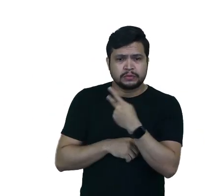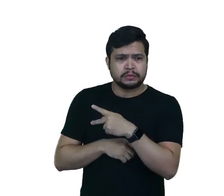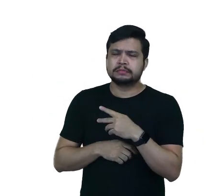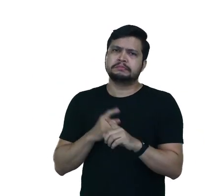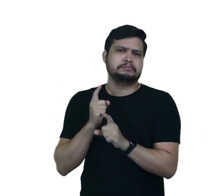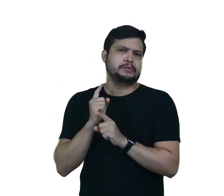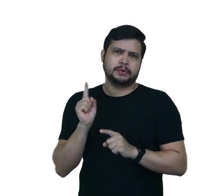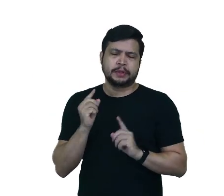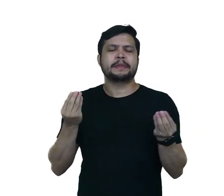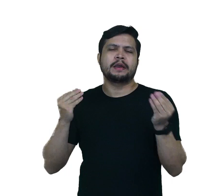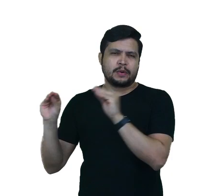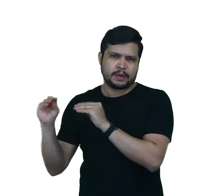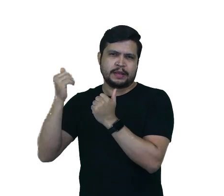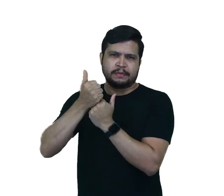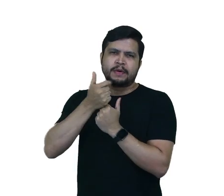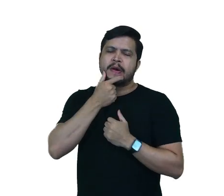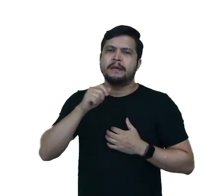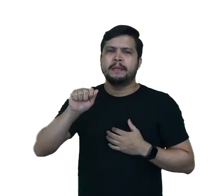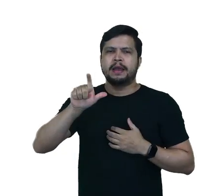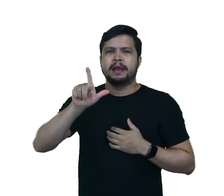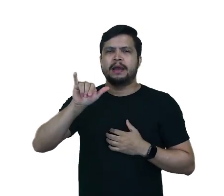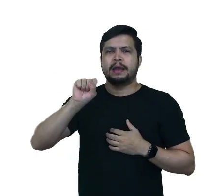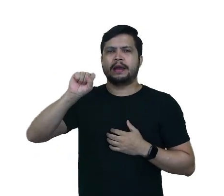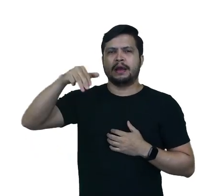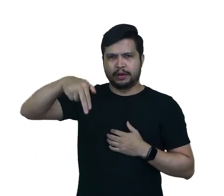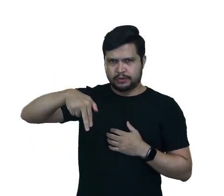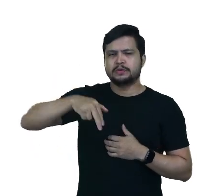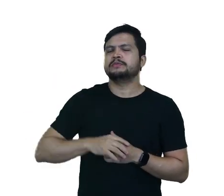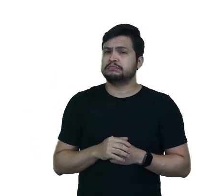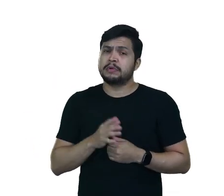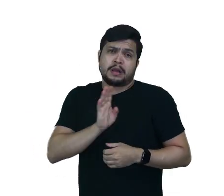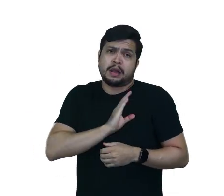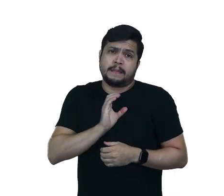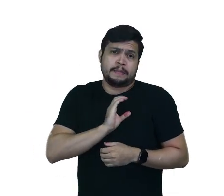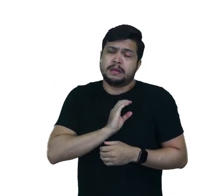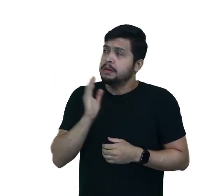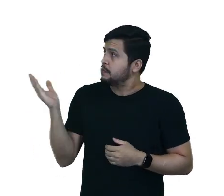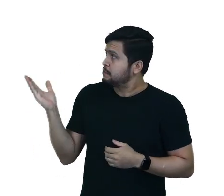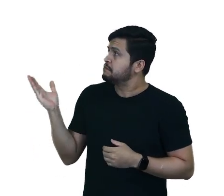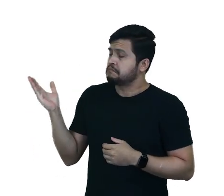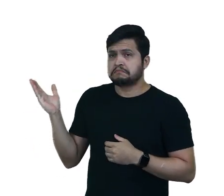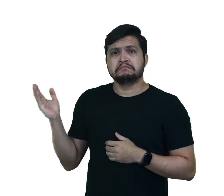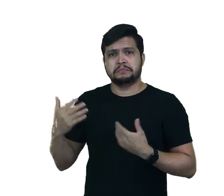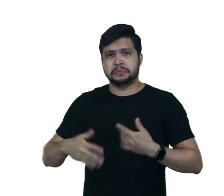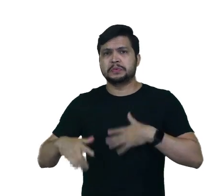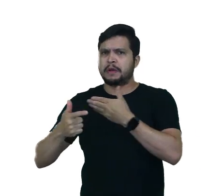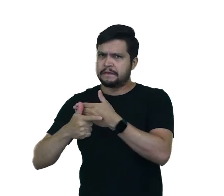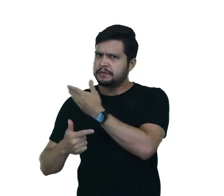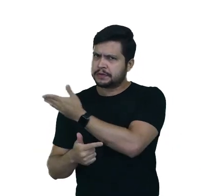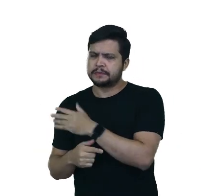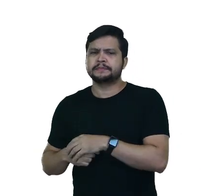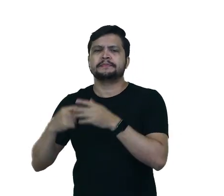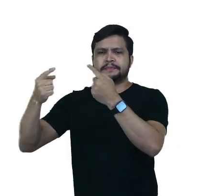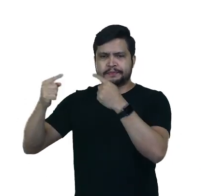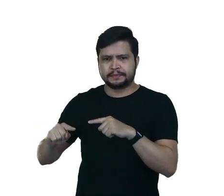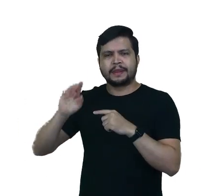Então, eu coloquei aqui o Alisson, que está no Ministério, né, que são colegas nossos ocupando esses postos.